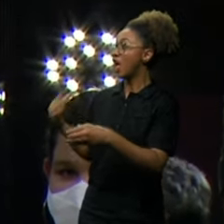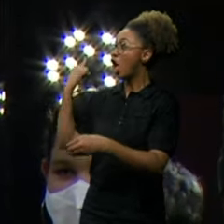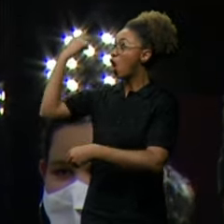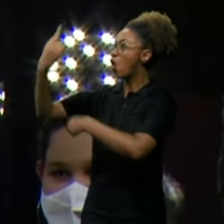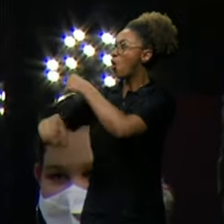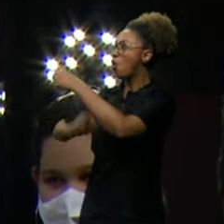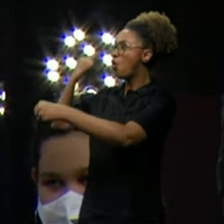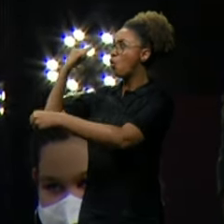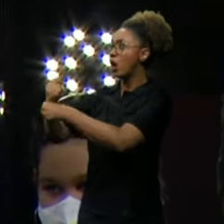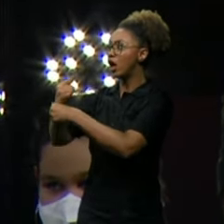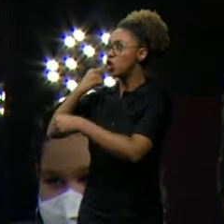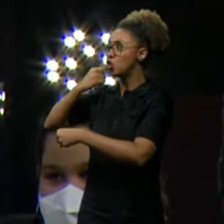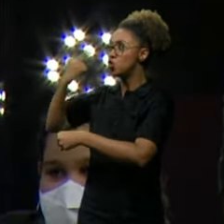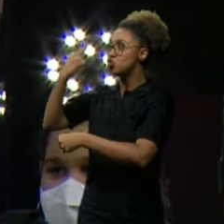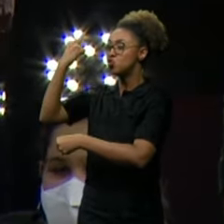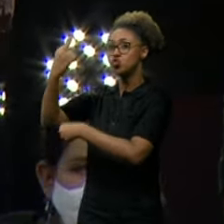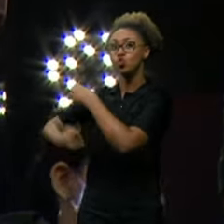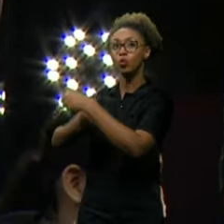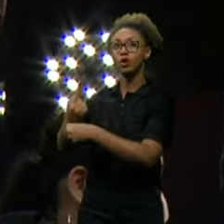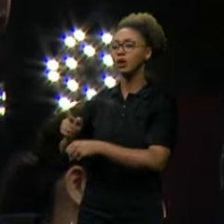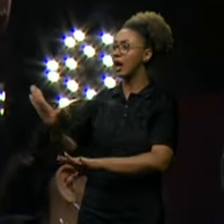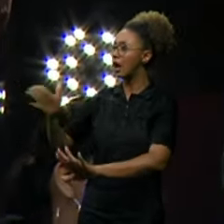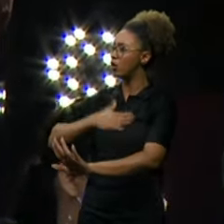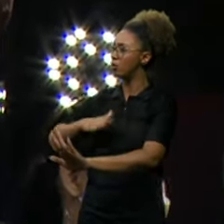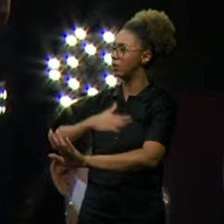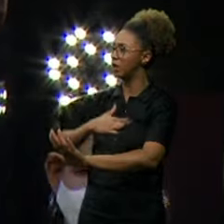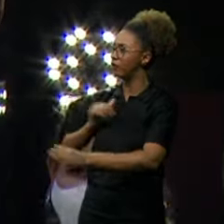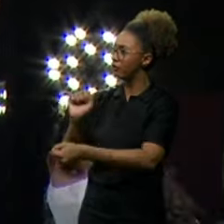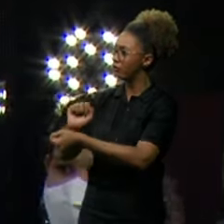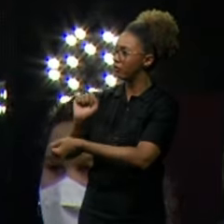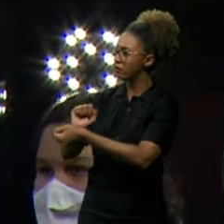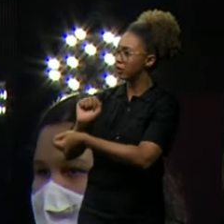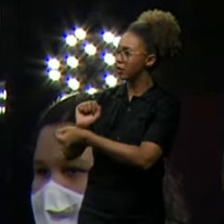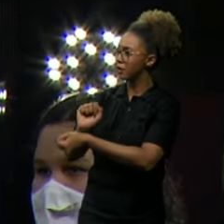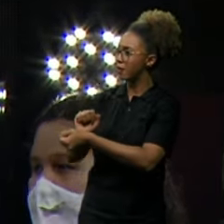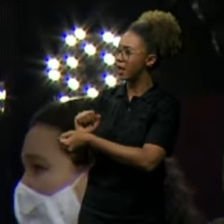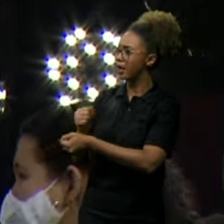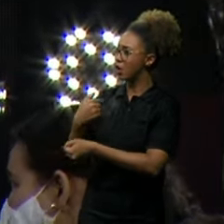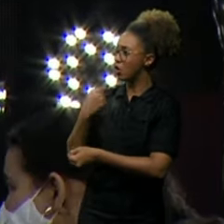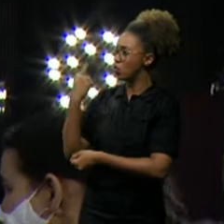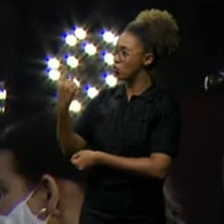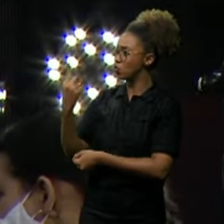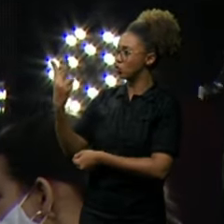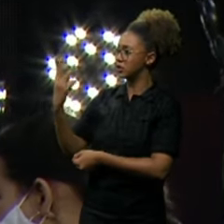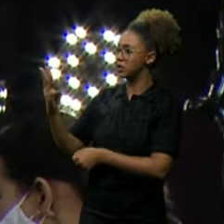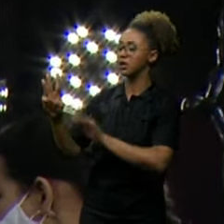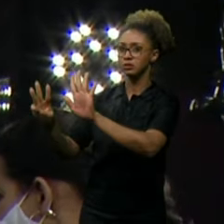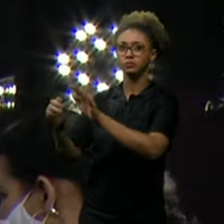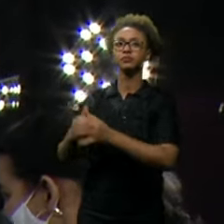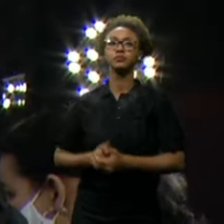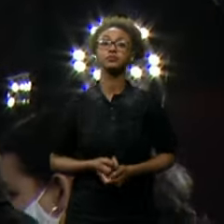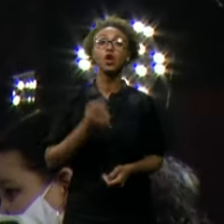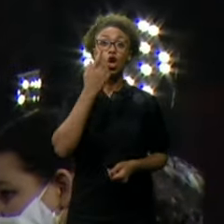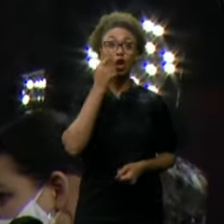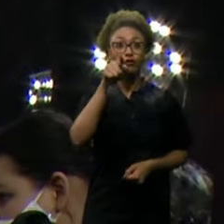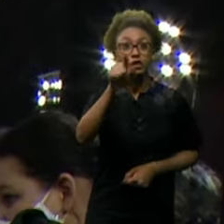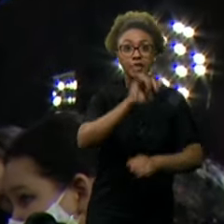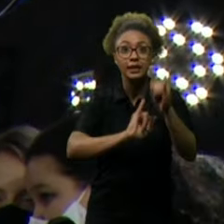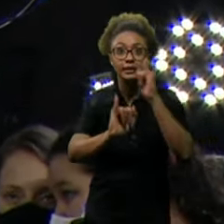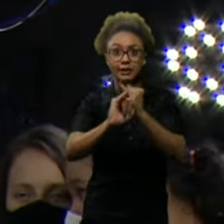ano com calma eu não contei até três um ano sei que tá em casa